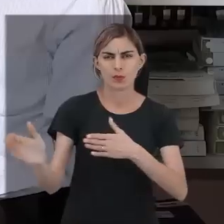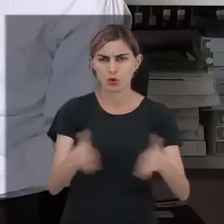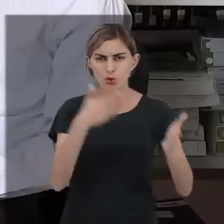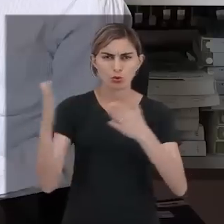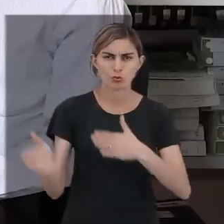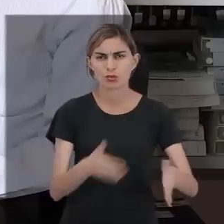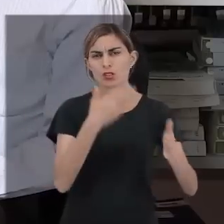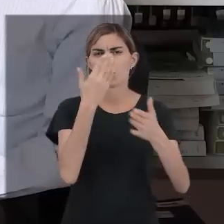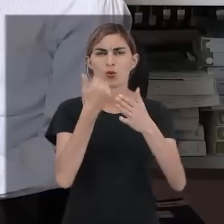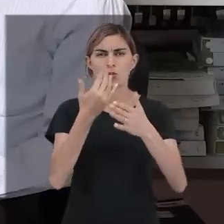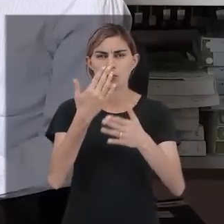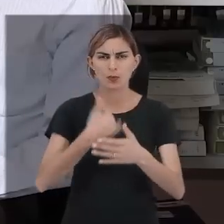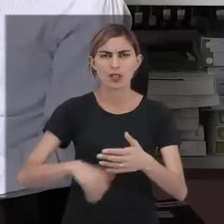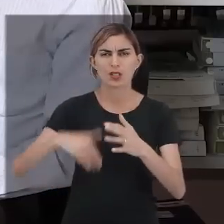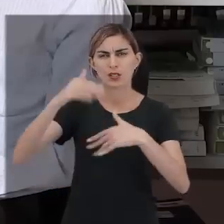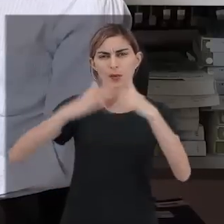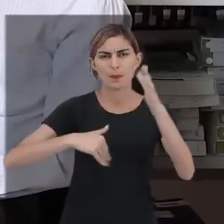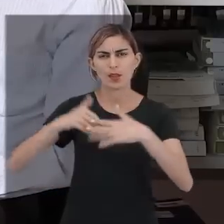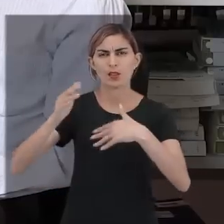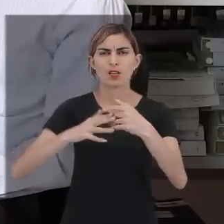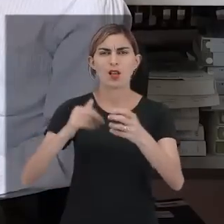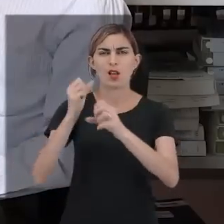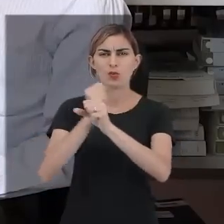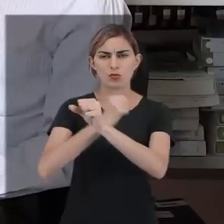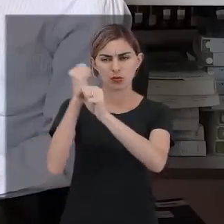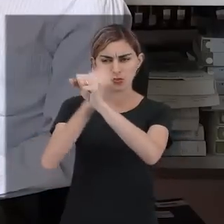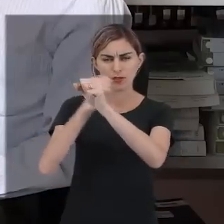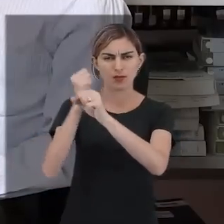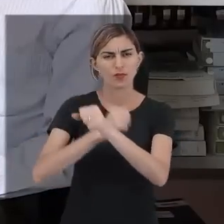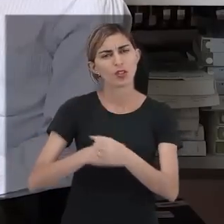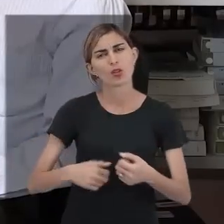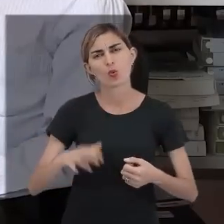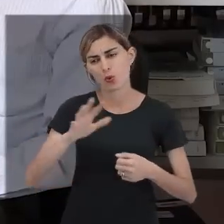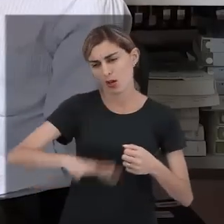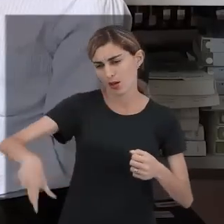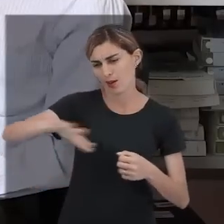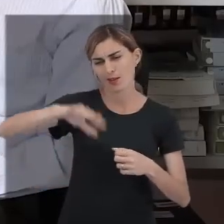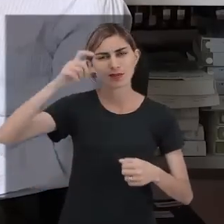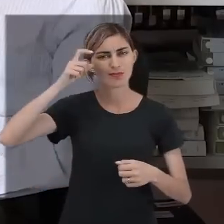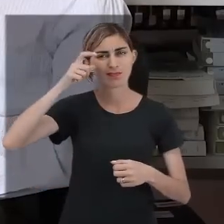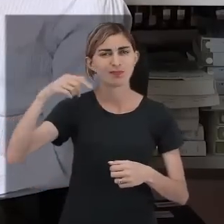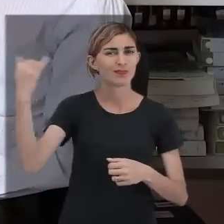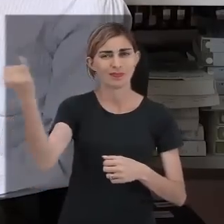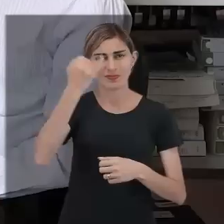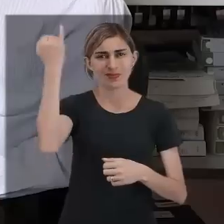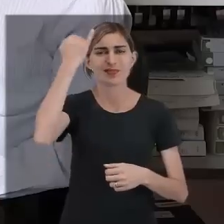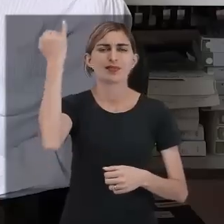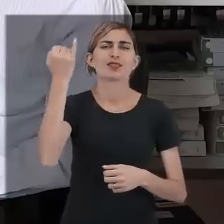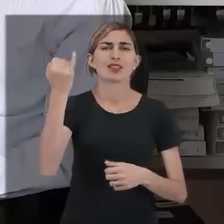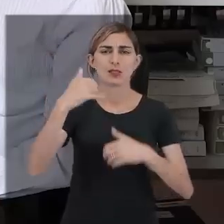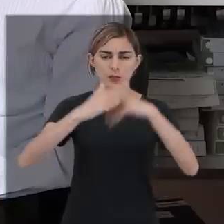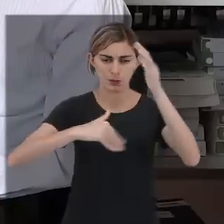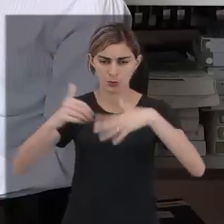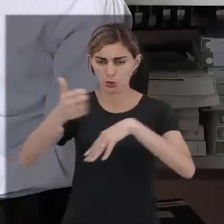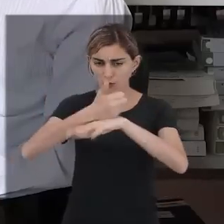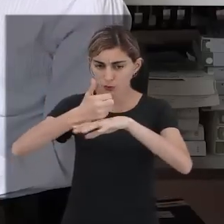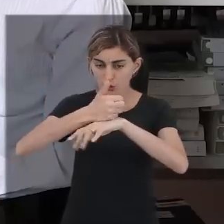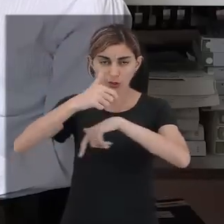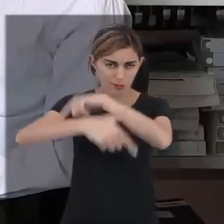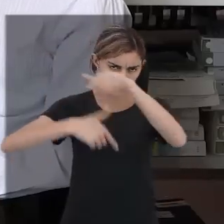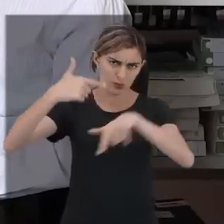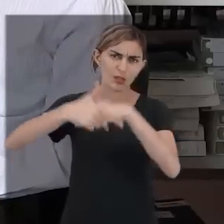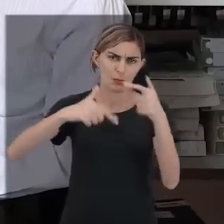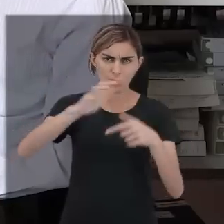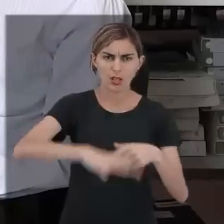alimentos, engenharia de materiais, engenharia civil. Então, é uma área muito importante em que o profissional que possa trabalhar com